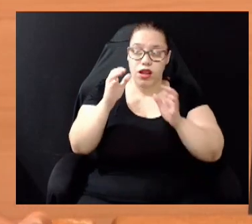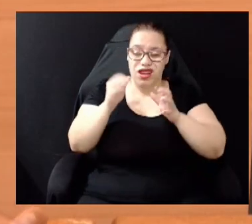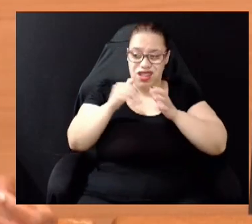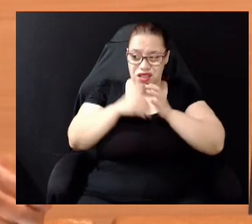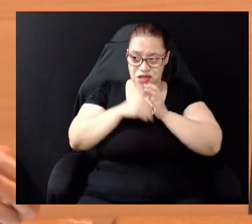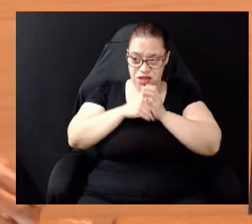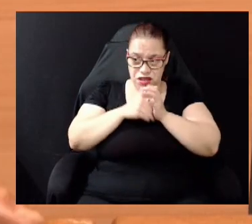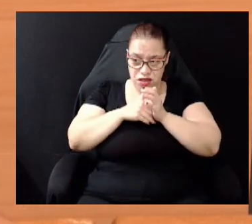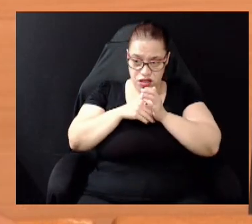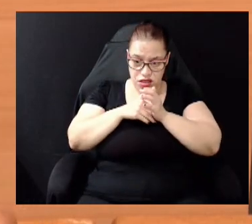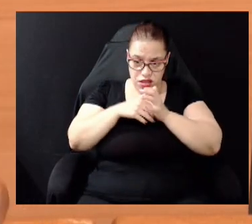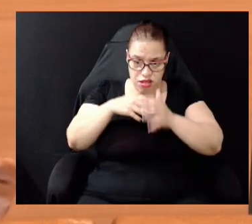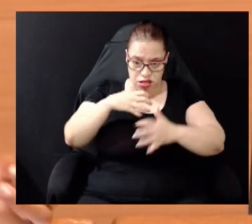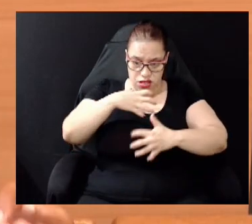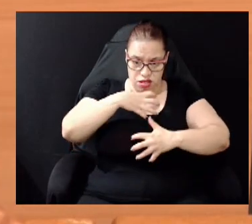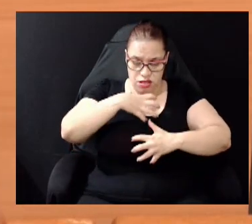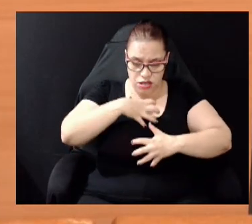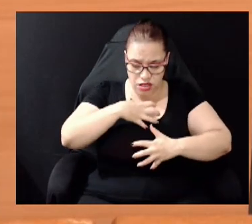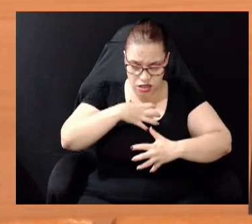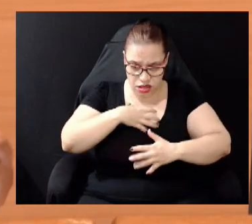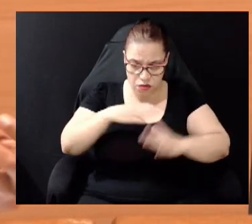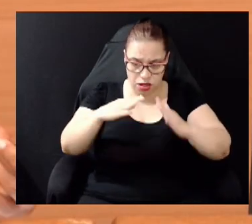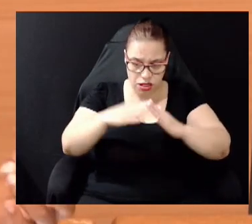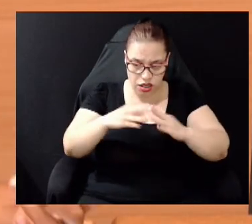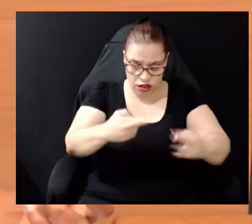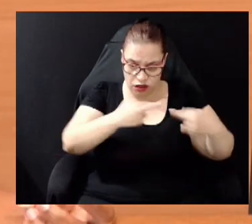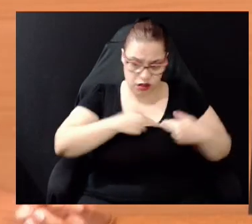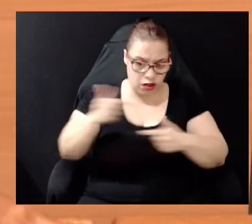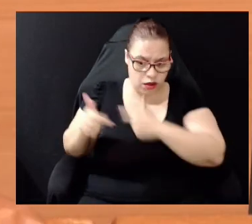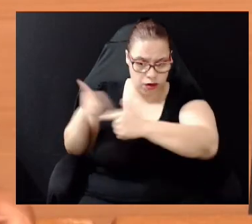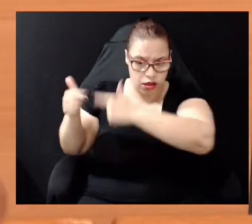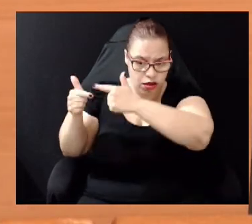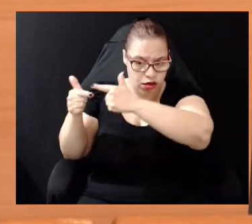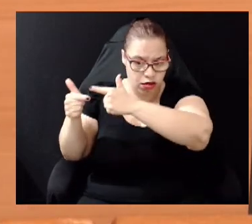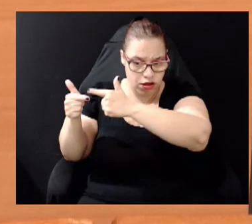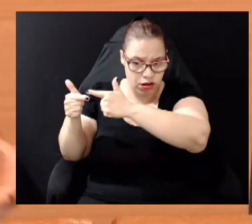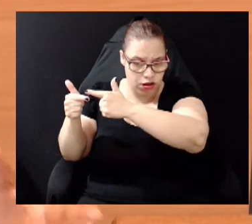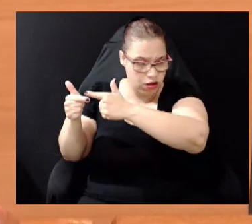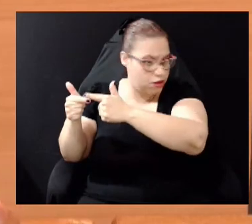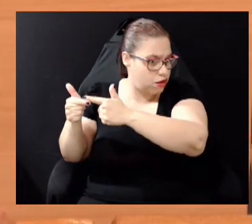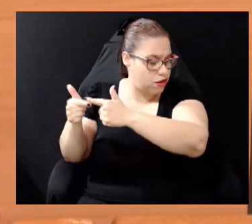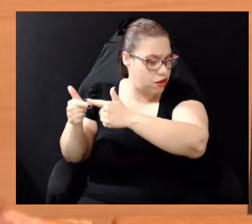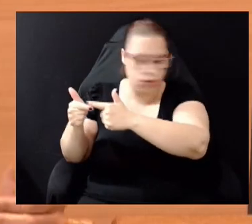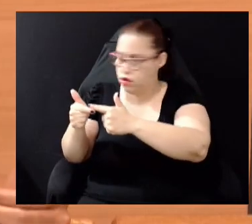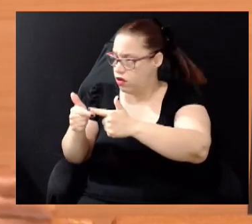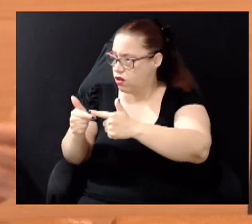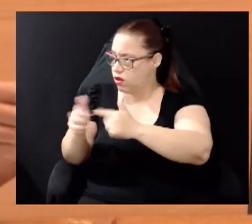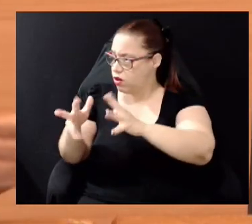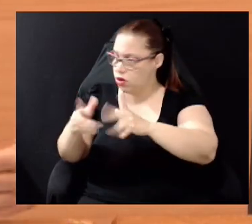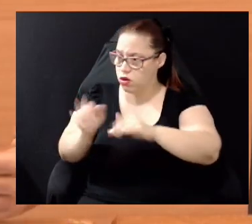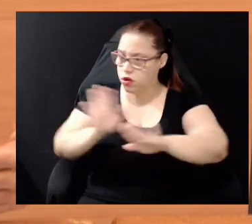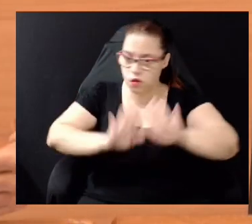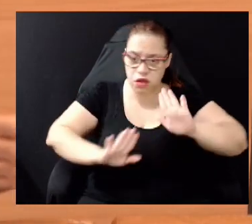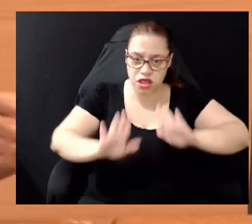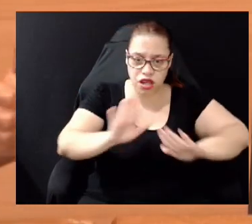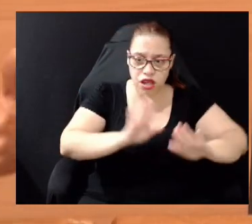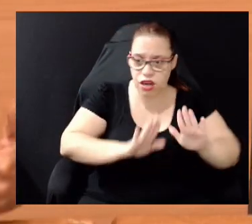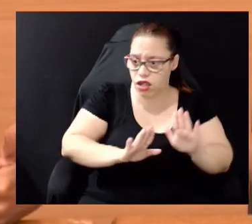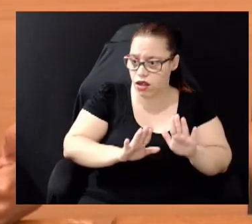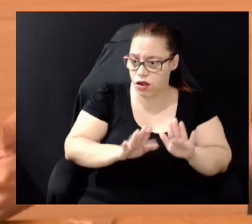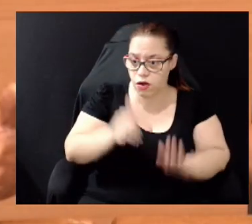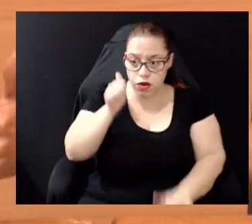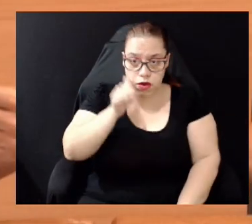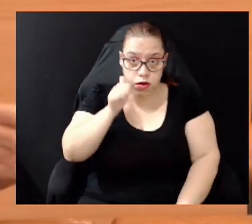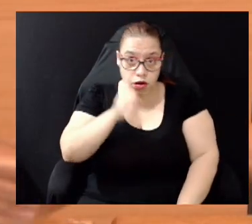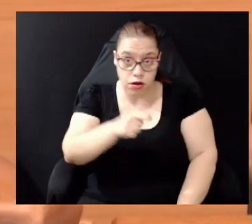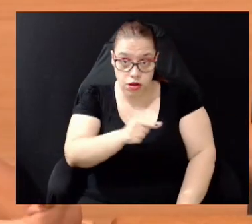as responsáveis pela casa, pelo trabalho, por todo o cuidado, né? Meninas